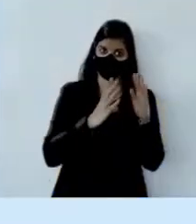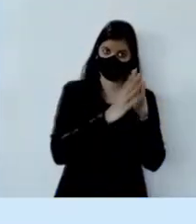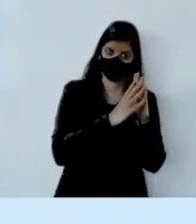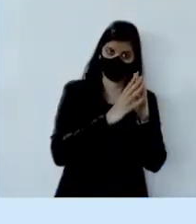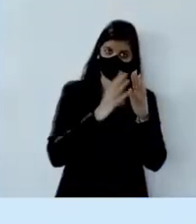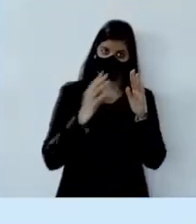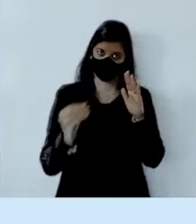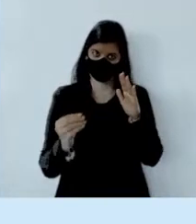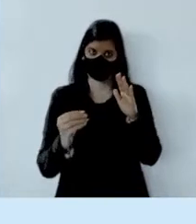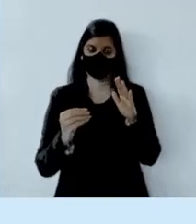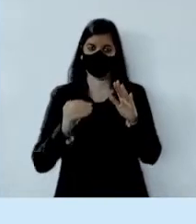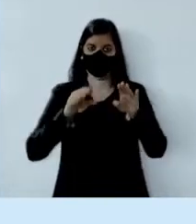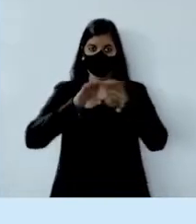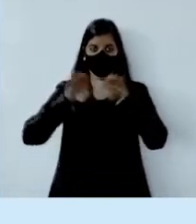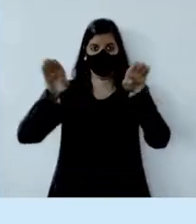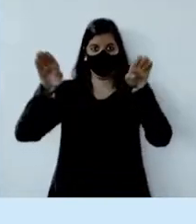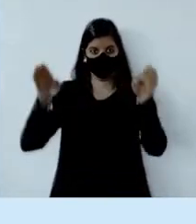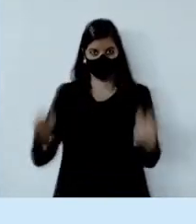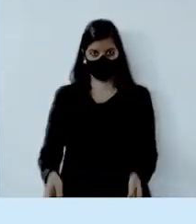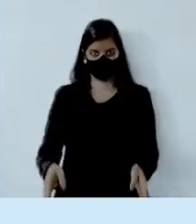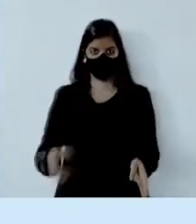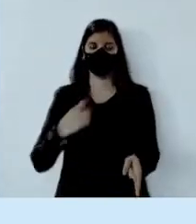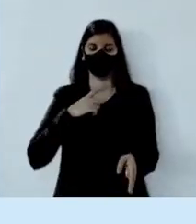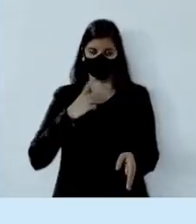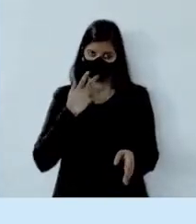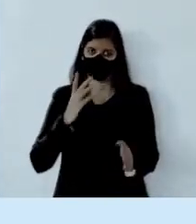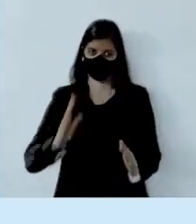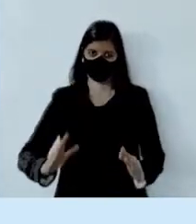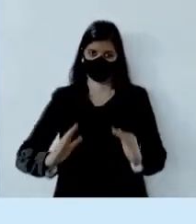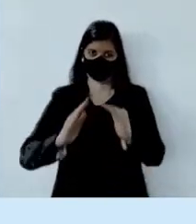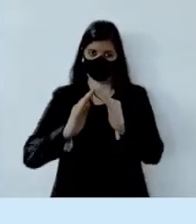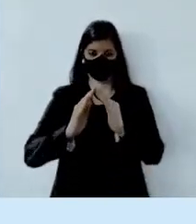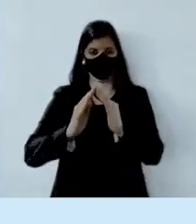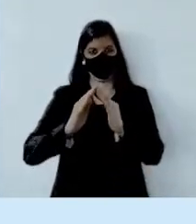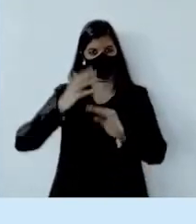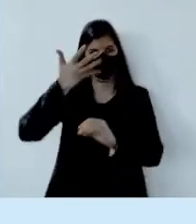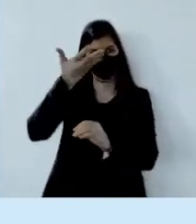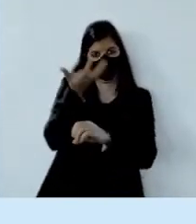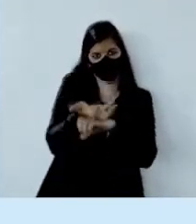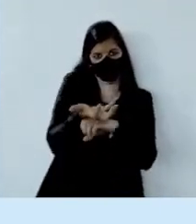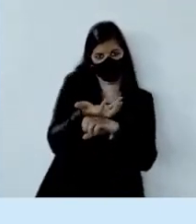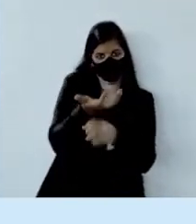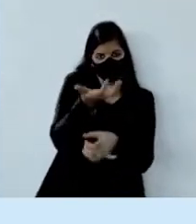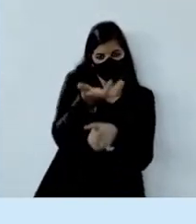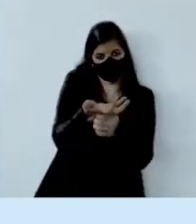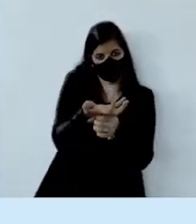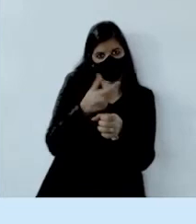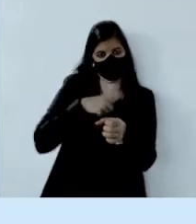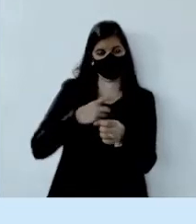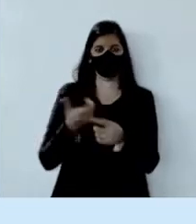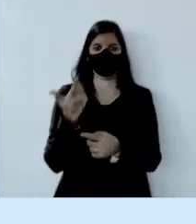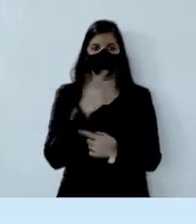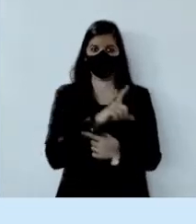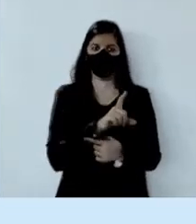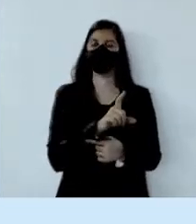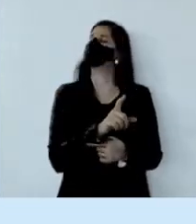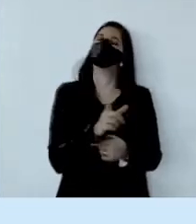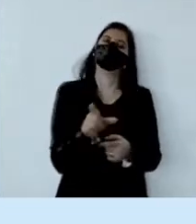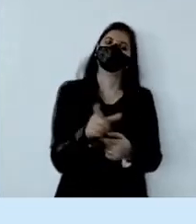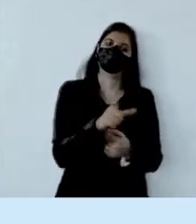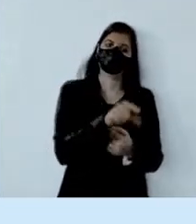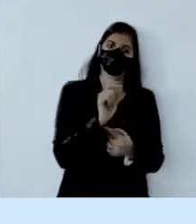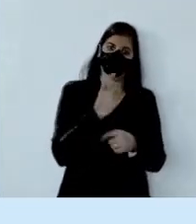de jantar com tronco de pirâmide, né? Então, o processo de planificação é a gente pegar